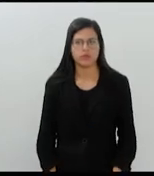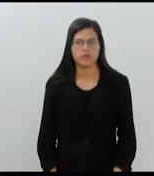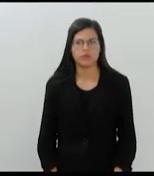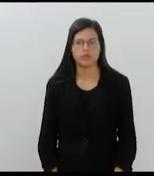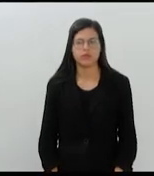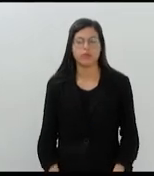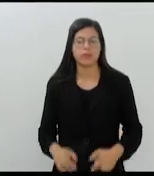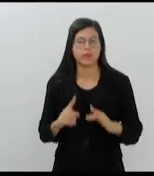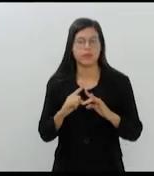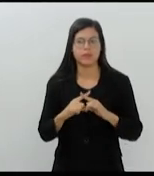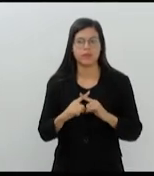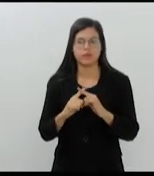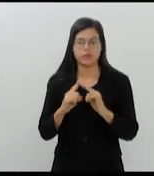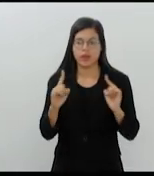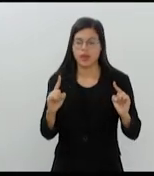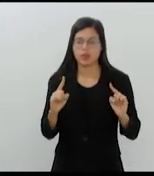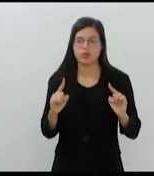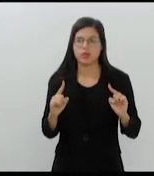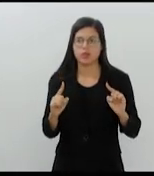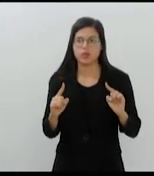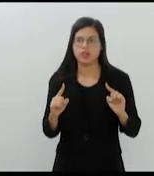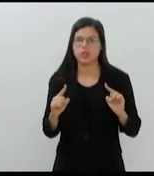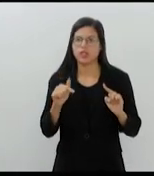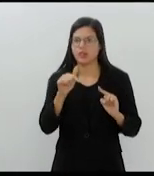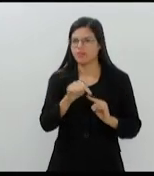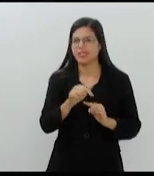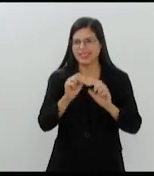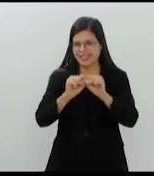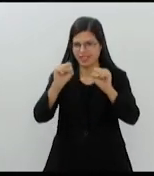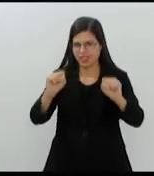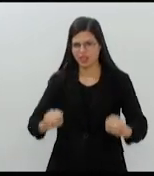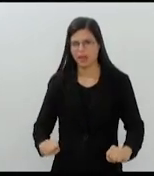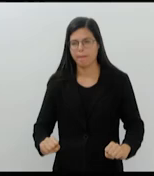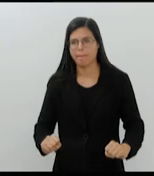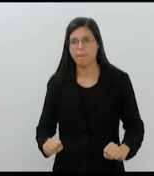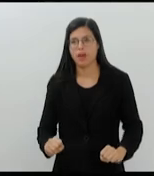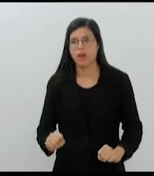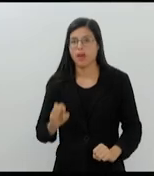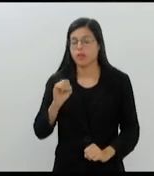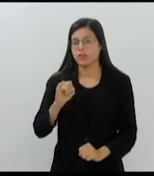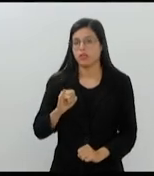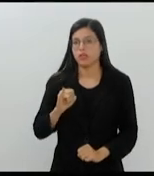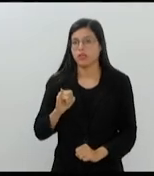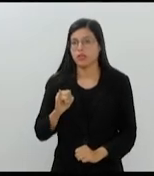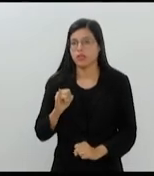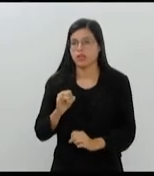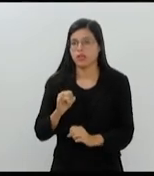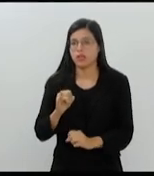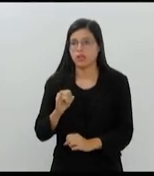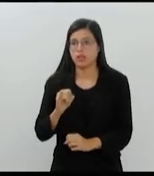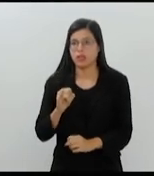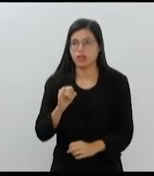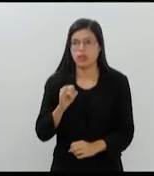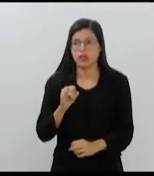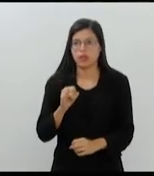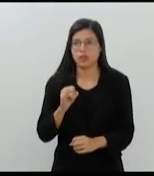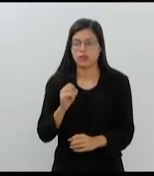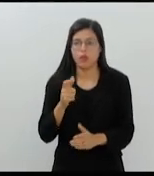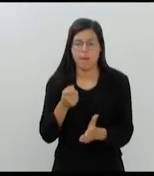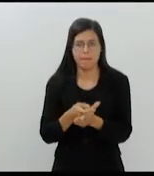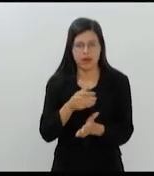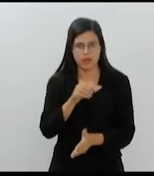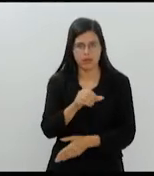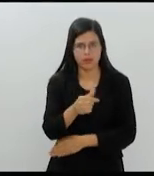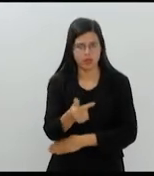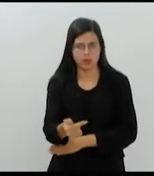Mas o software, se foi adquirido em 92, não precisa adquirir novamente